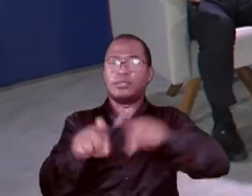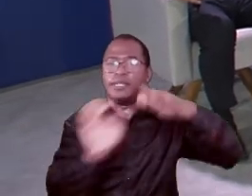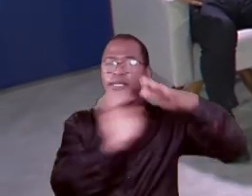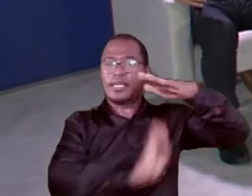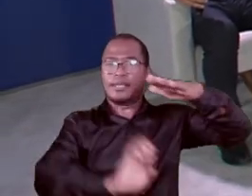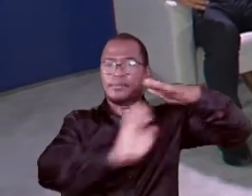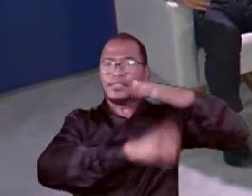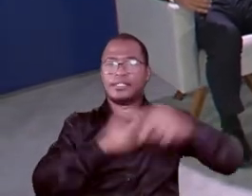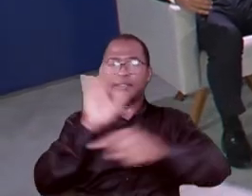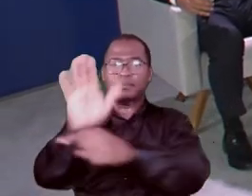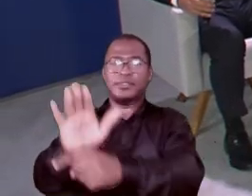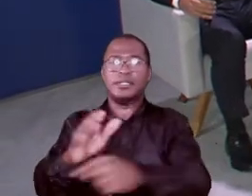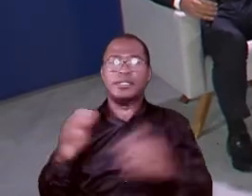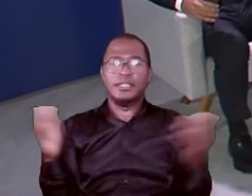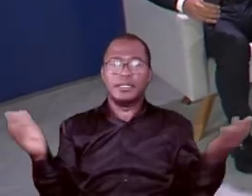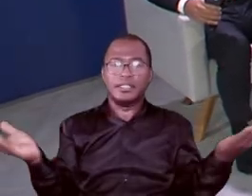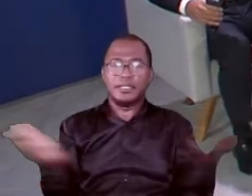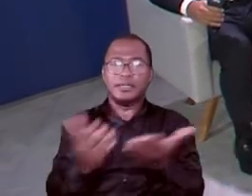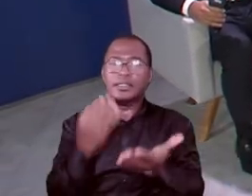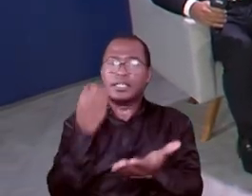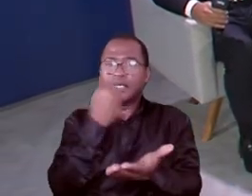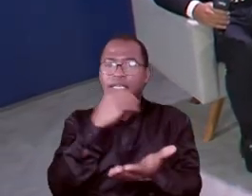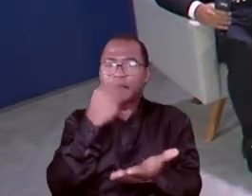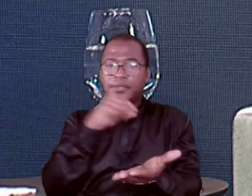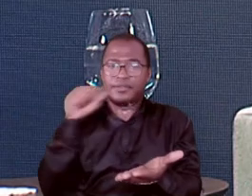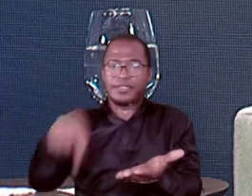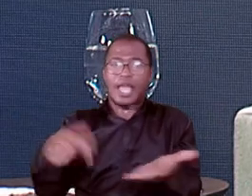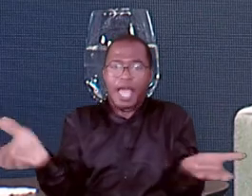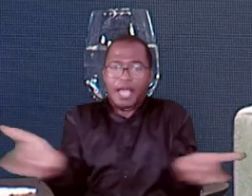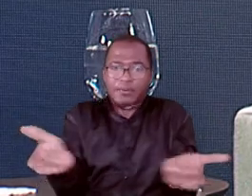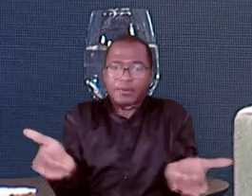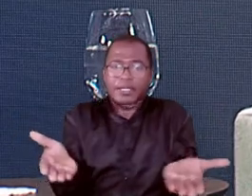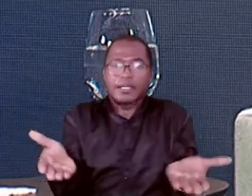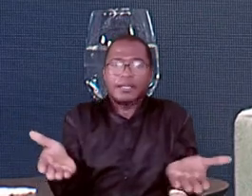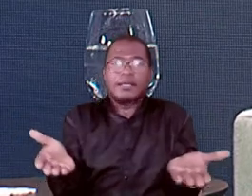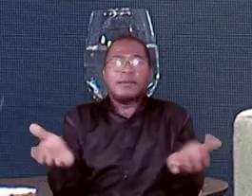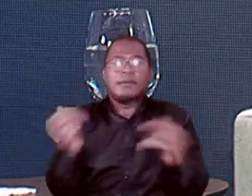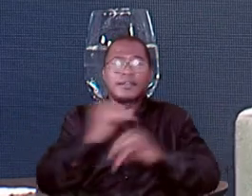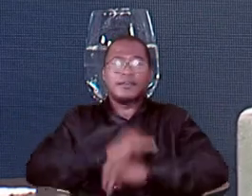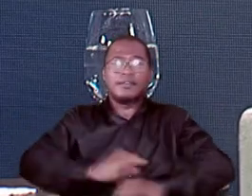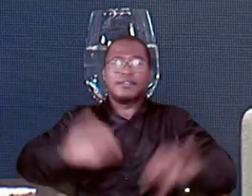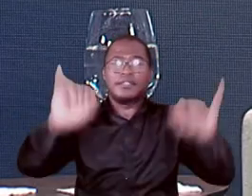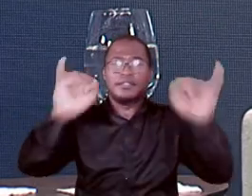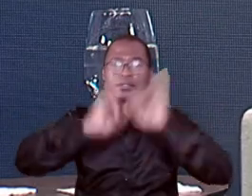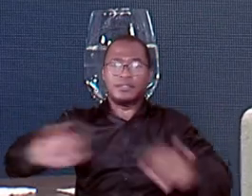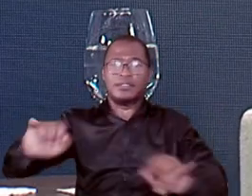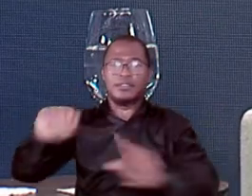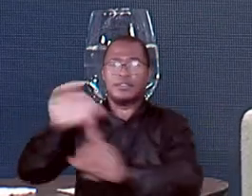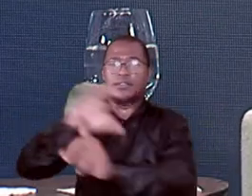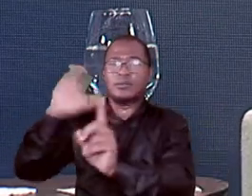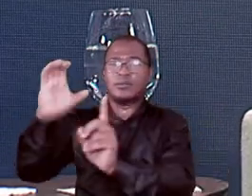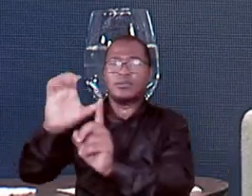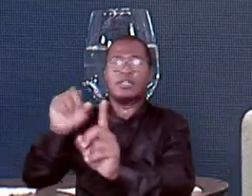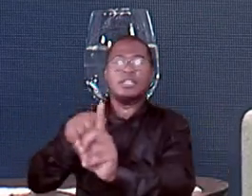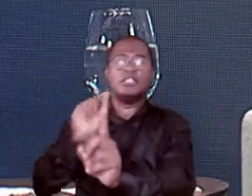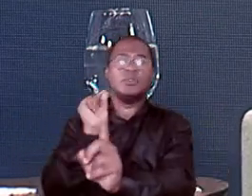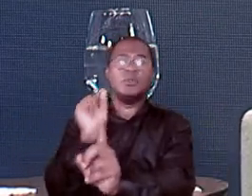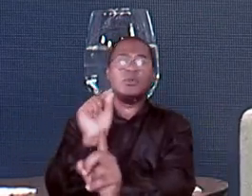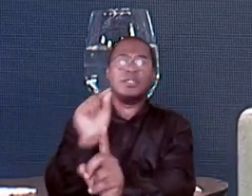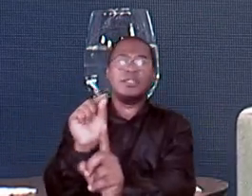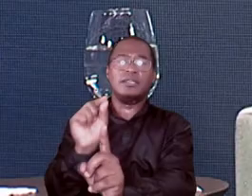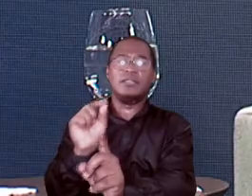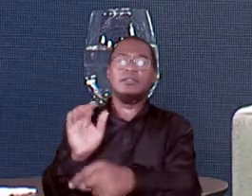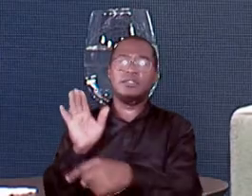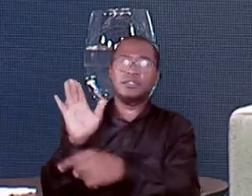eu quero aproveitar esse momento para também para ampliar né O que que é o cliente né a gente tem levado também serviço